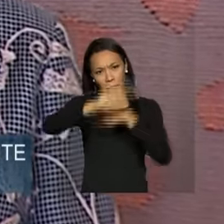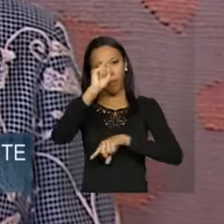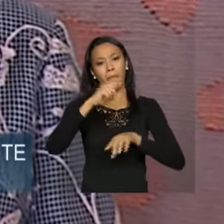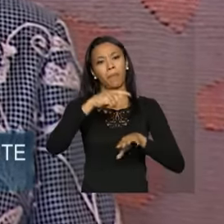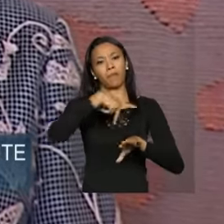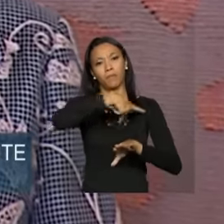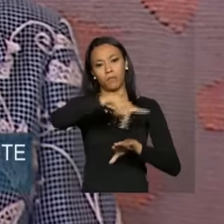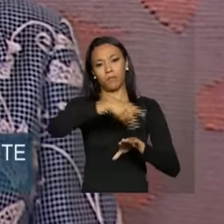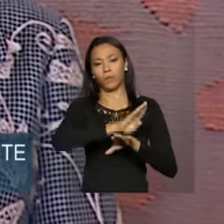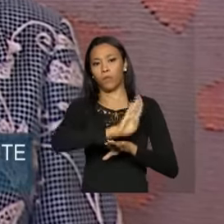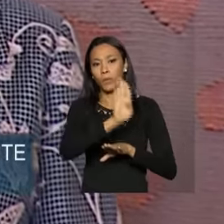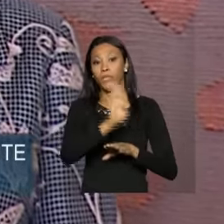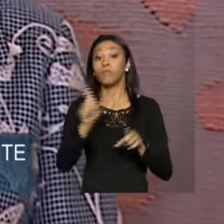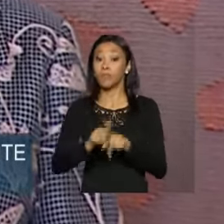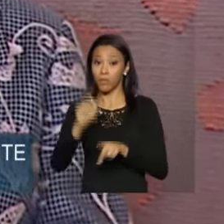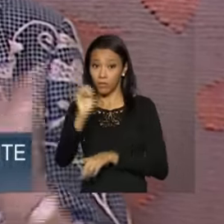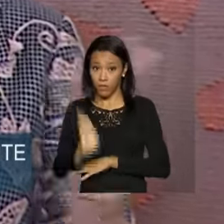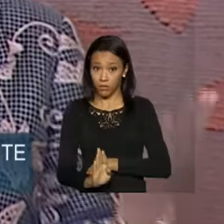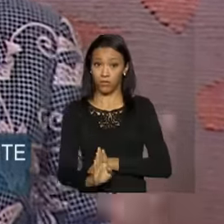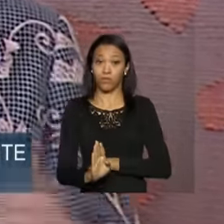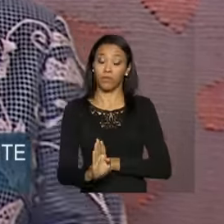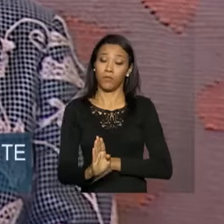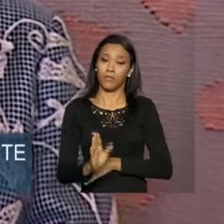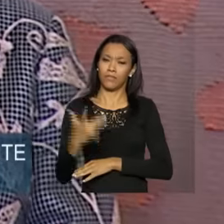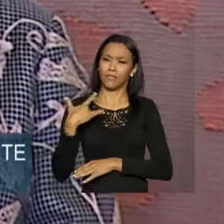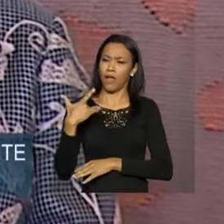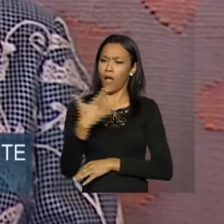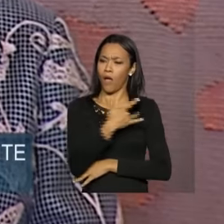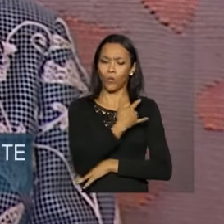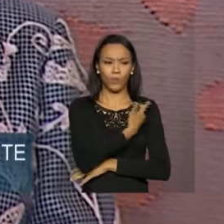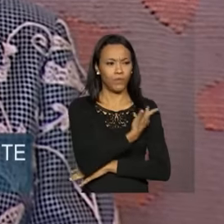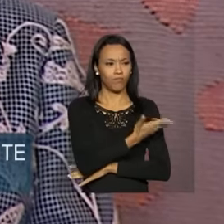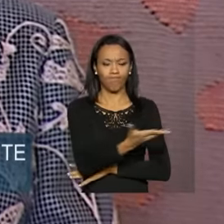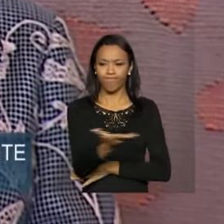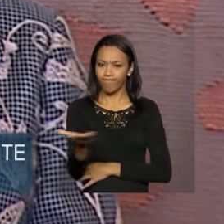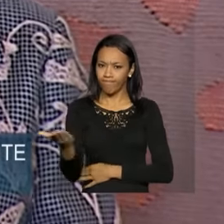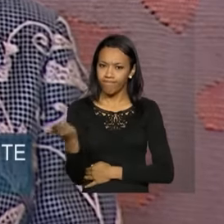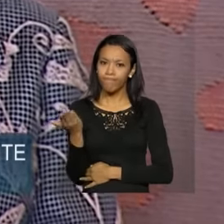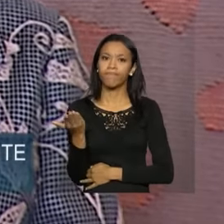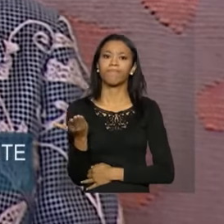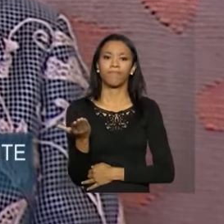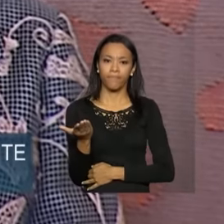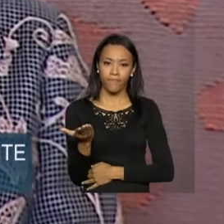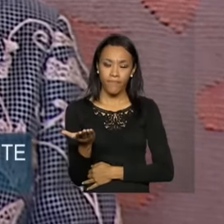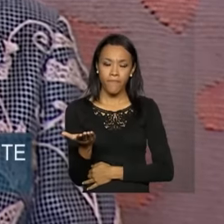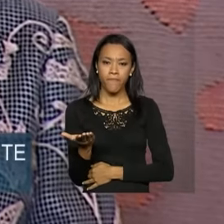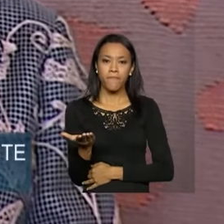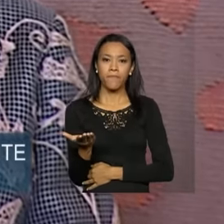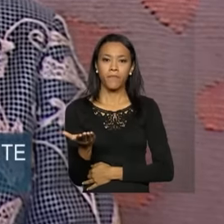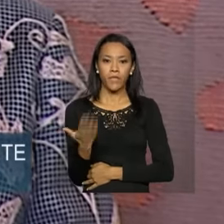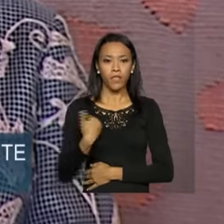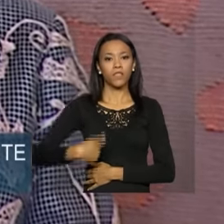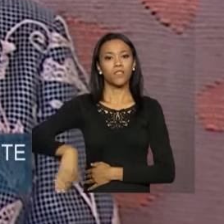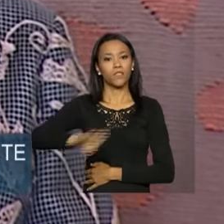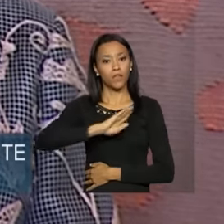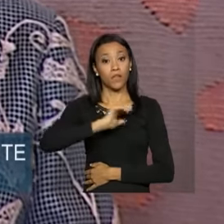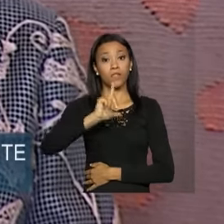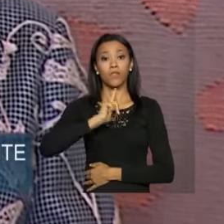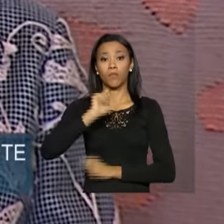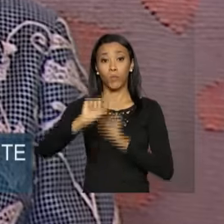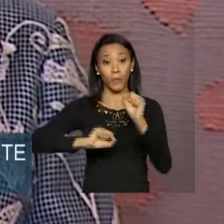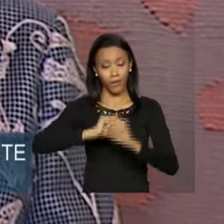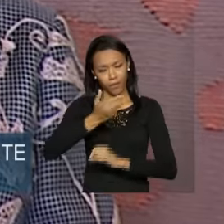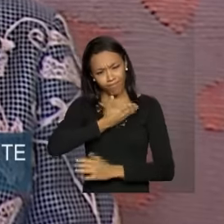Brasil, à saúde de todos os presentes e que nós tenhamos por